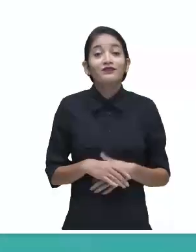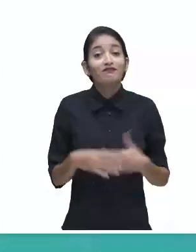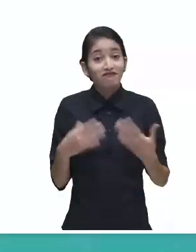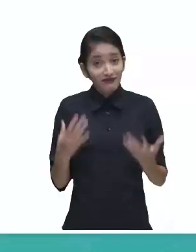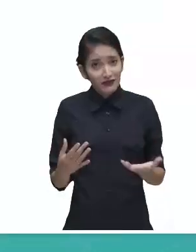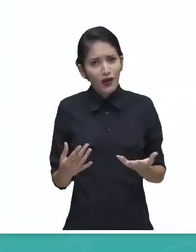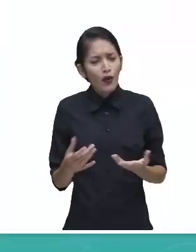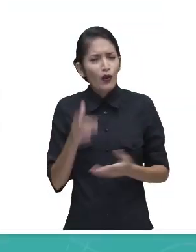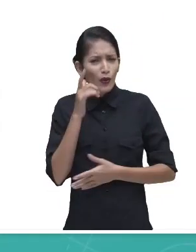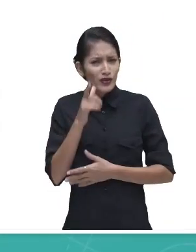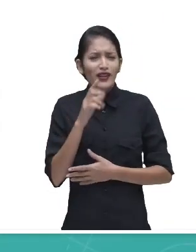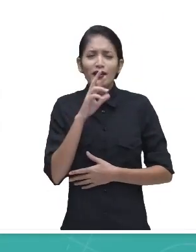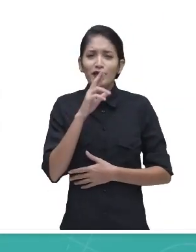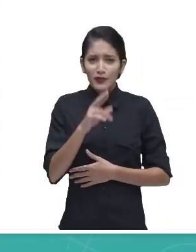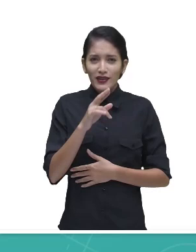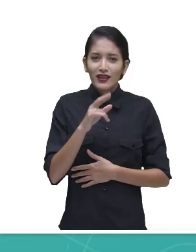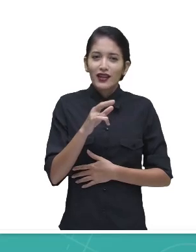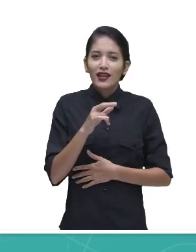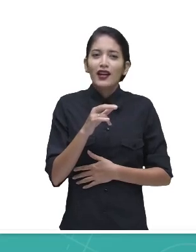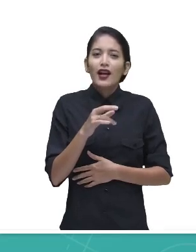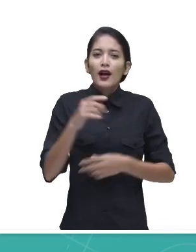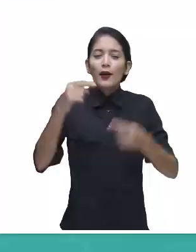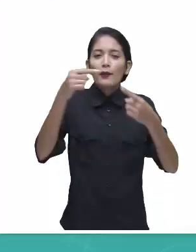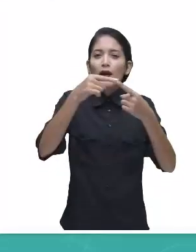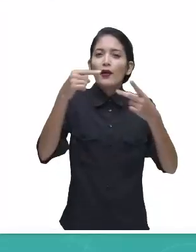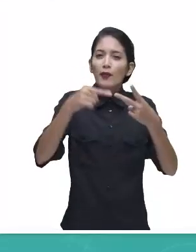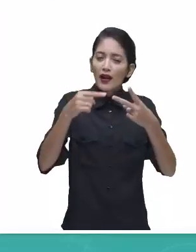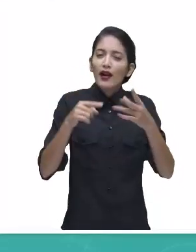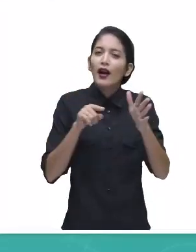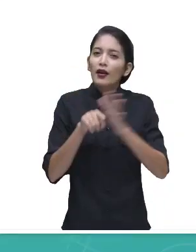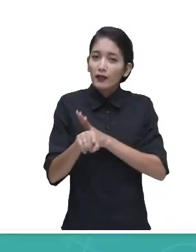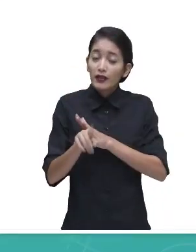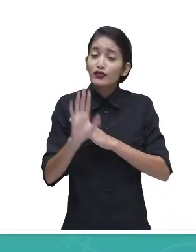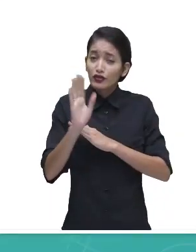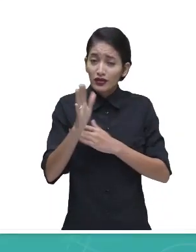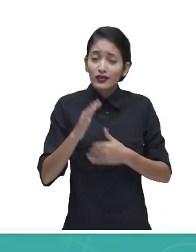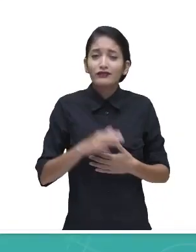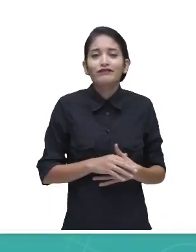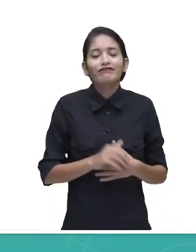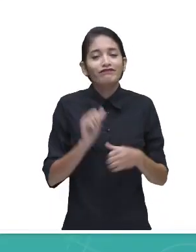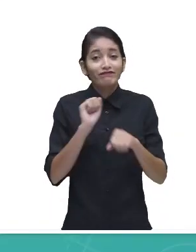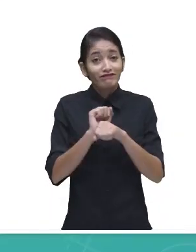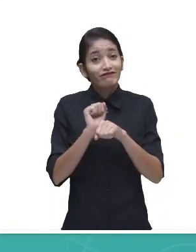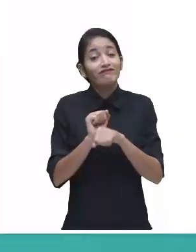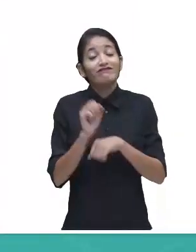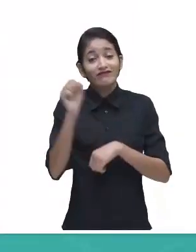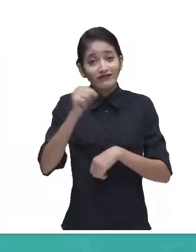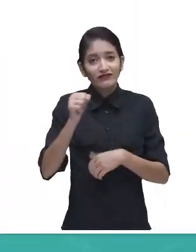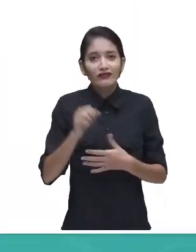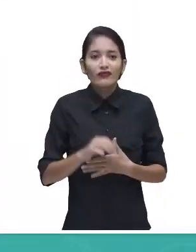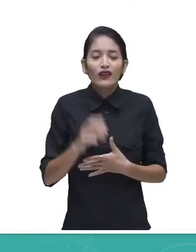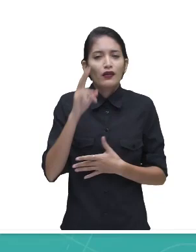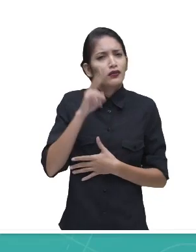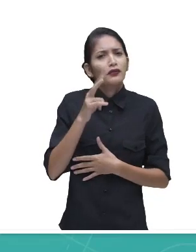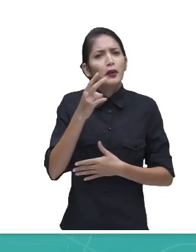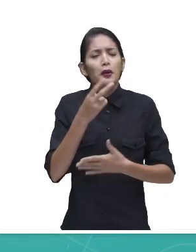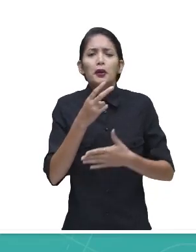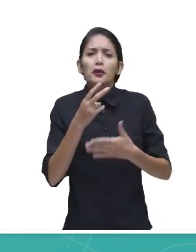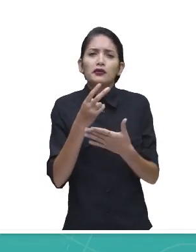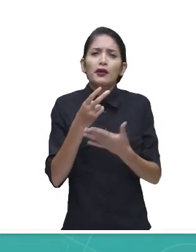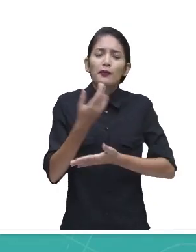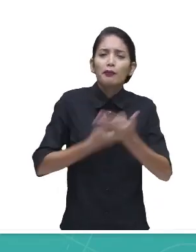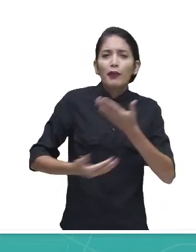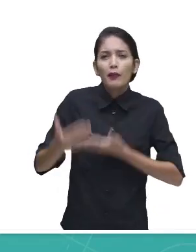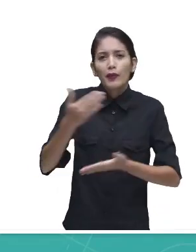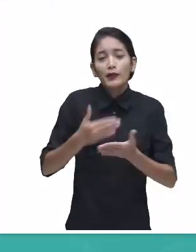aí, pessoal, conseguiram responder as nossas questões aí da nossa DLI? Espero que sim, né? Não vi a participação de vocês no chat.